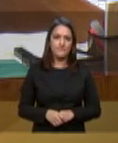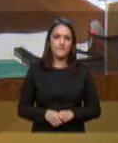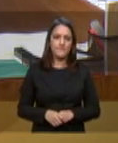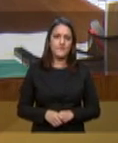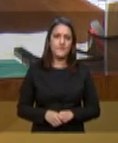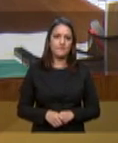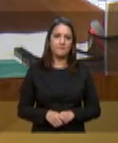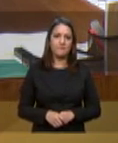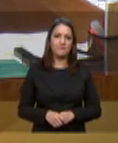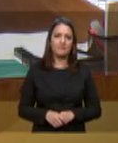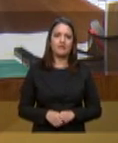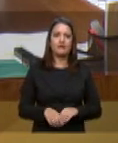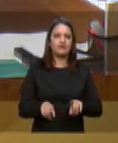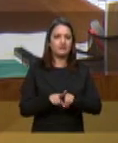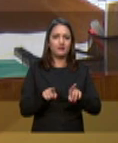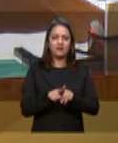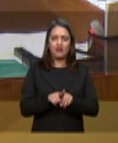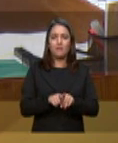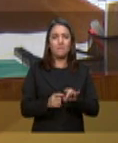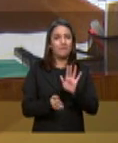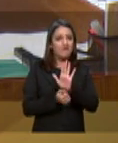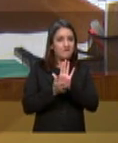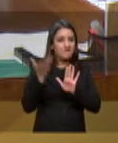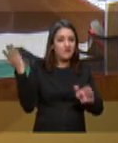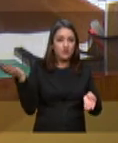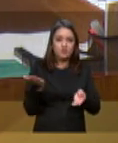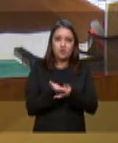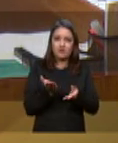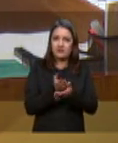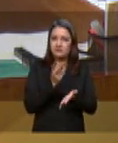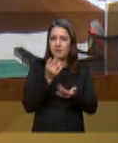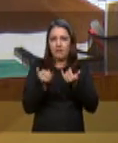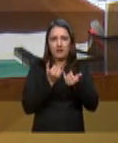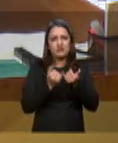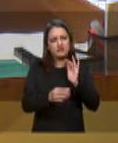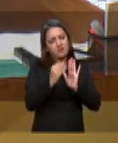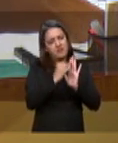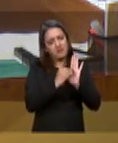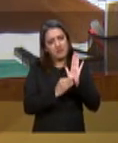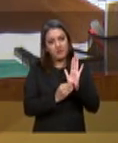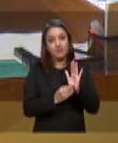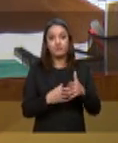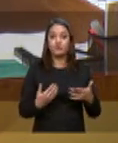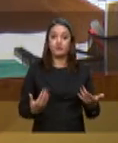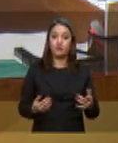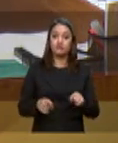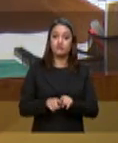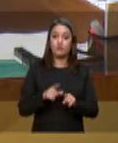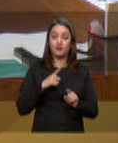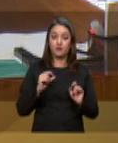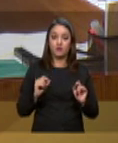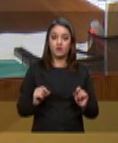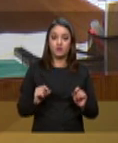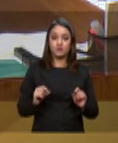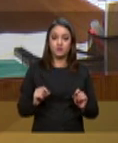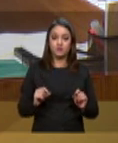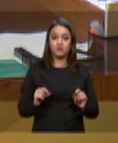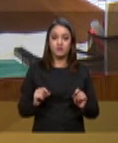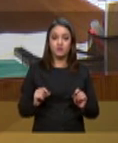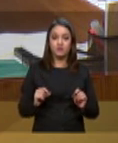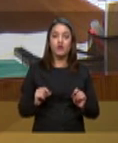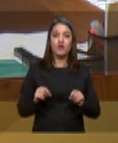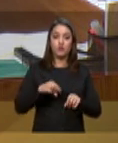E colaciono vários precedentes nesse mesmo sentido. Trata-se de entendimento, inclusive, perfilhado pelo